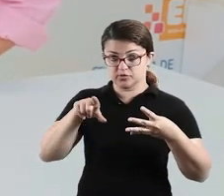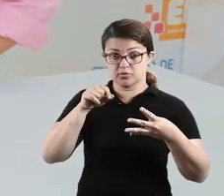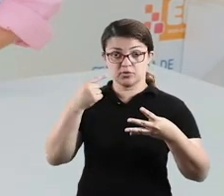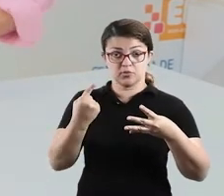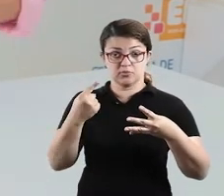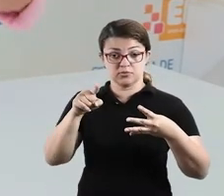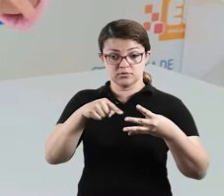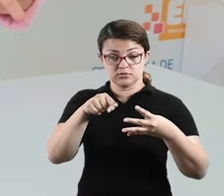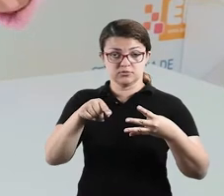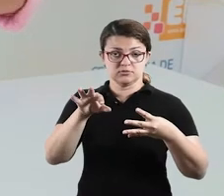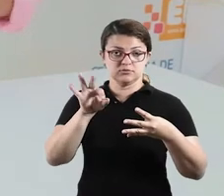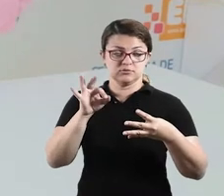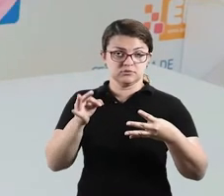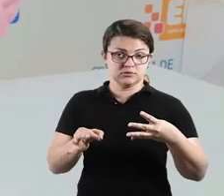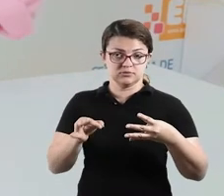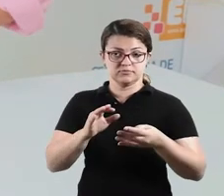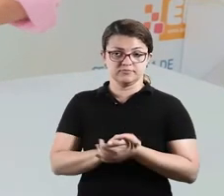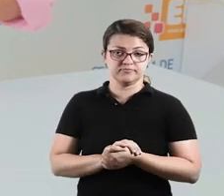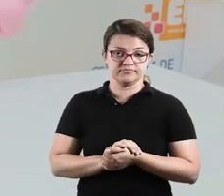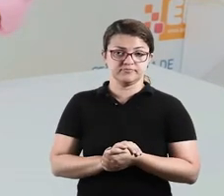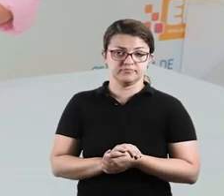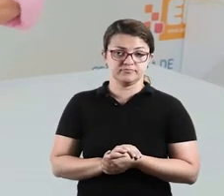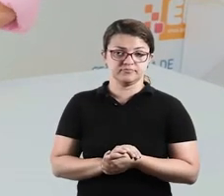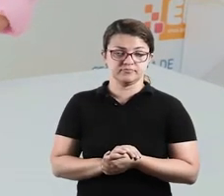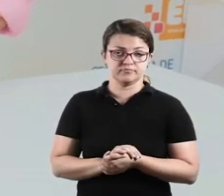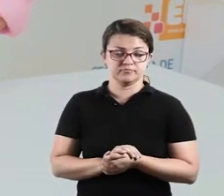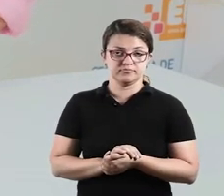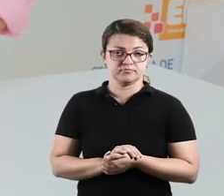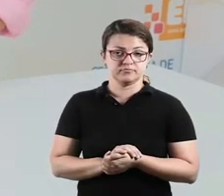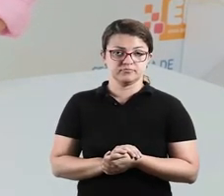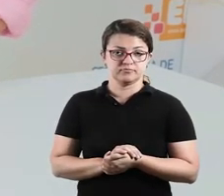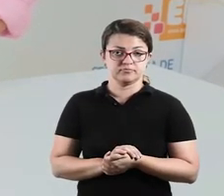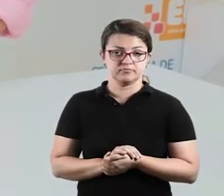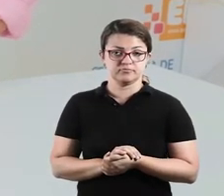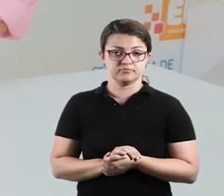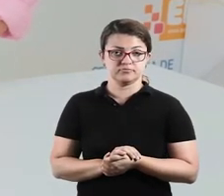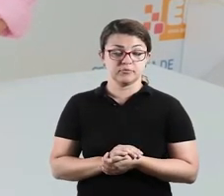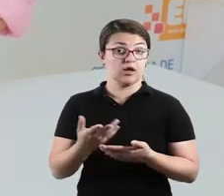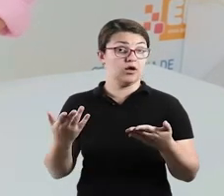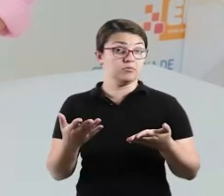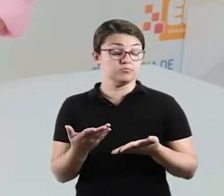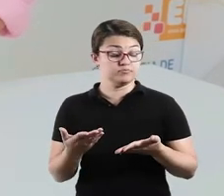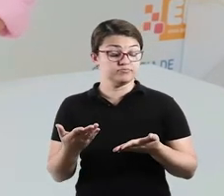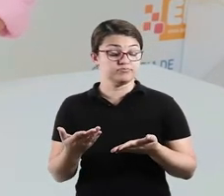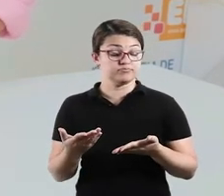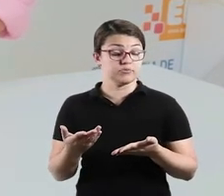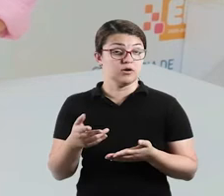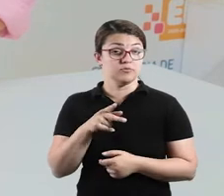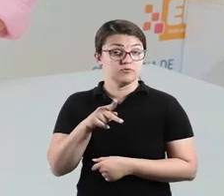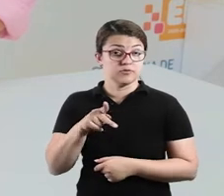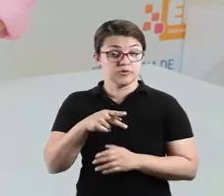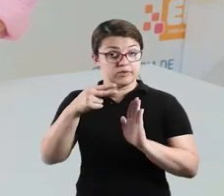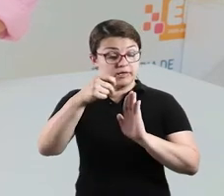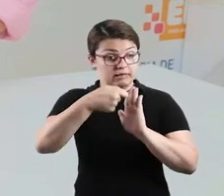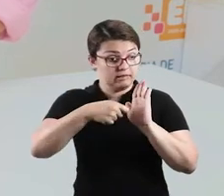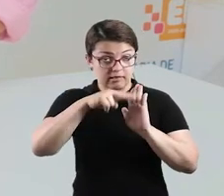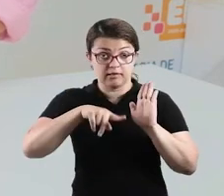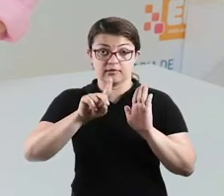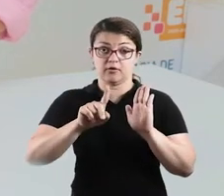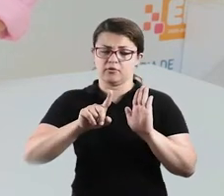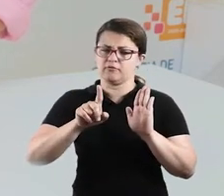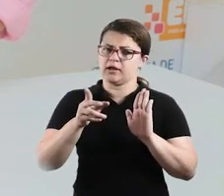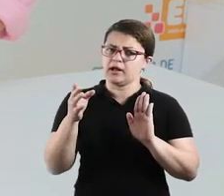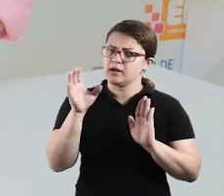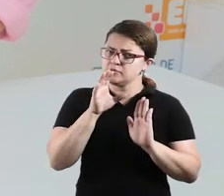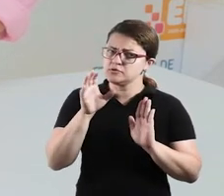correta. Então a professora não vai ler, mas está toda na íntegra no link, tá? Vai correndo para o link, acessa e